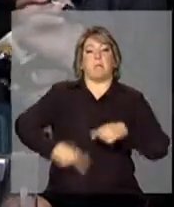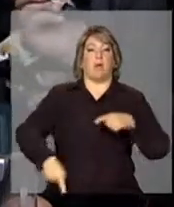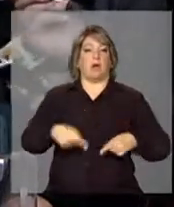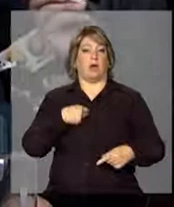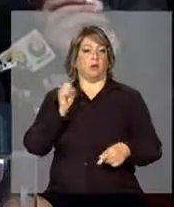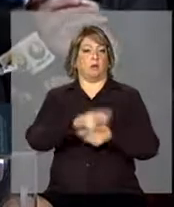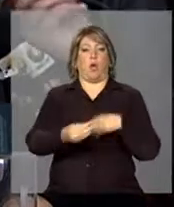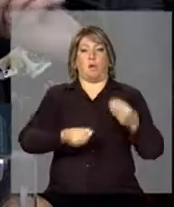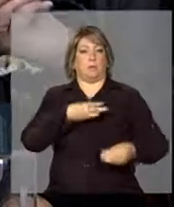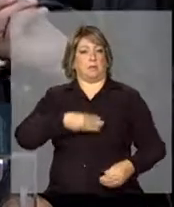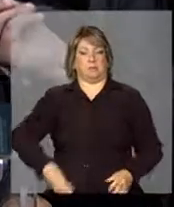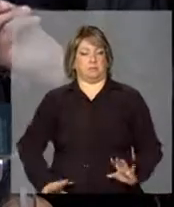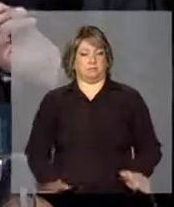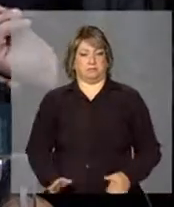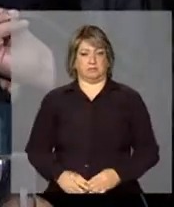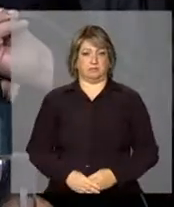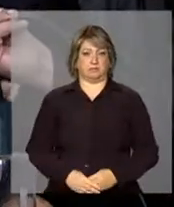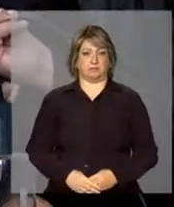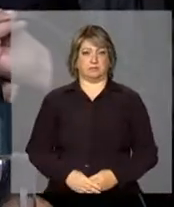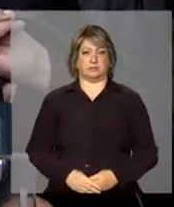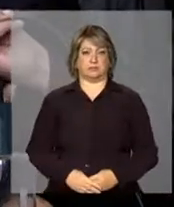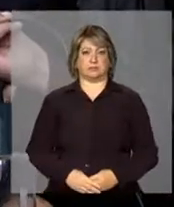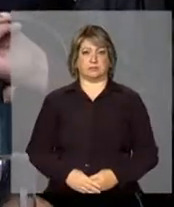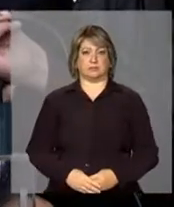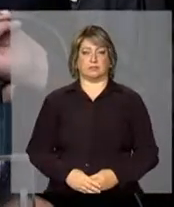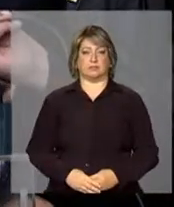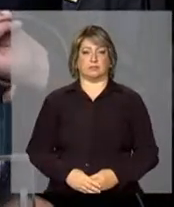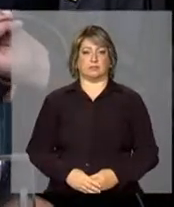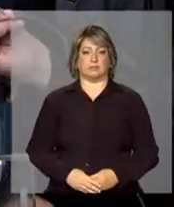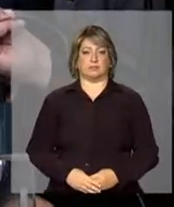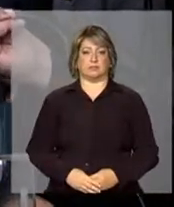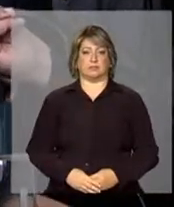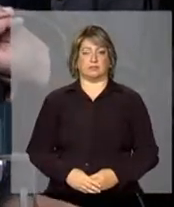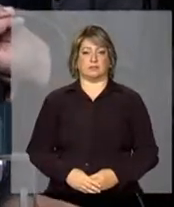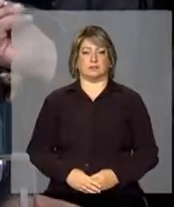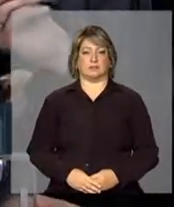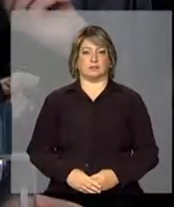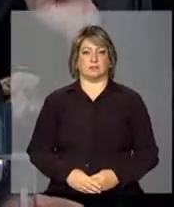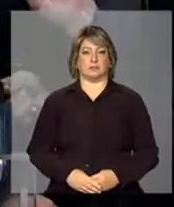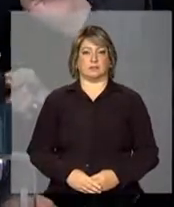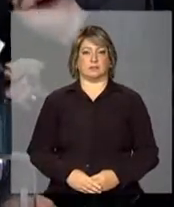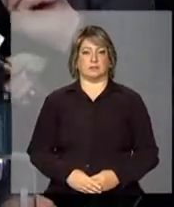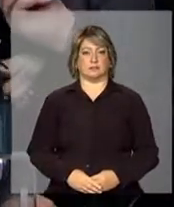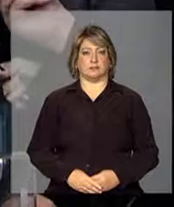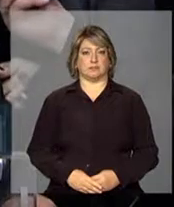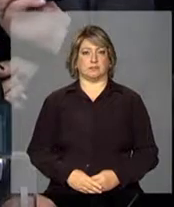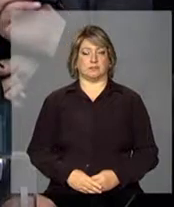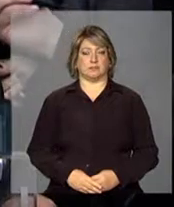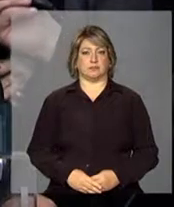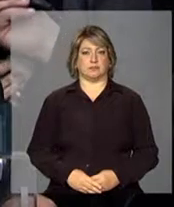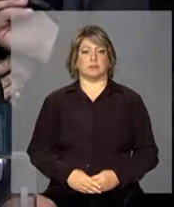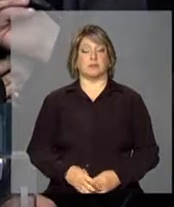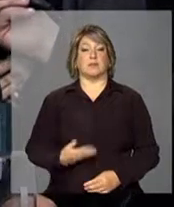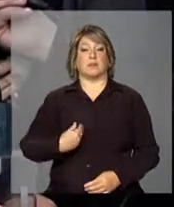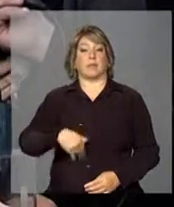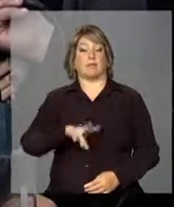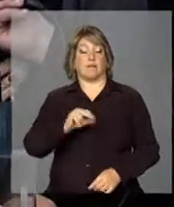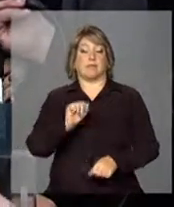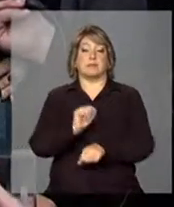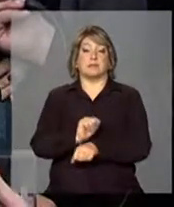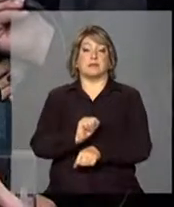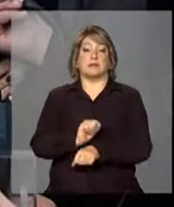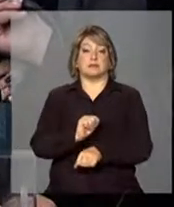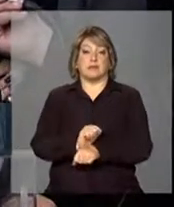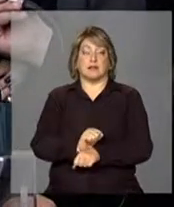eticamente o senhor não pode ser enquadrado, já que não vai ter dedicação exclusiva a uma função de presidente. Vamos esperar